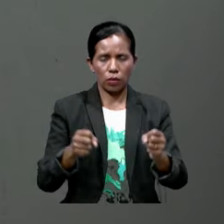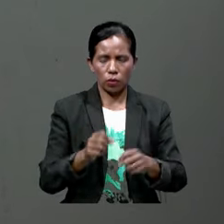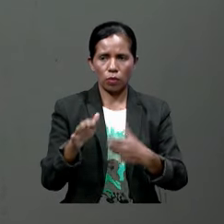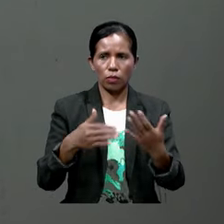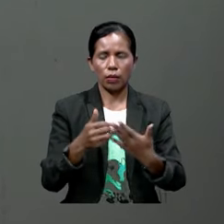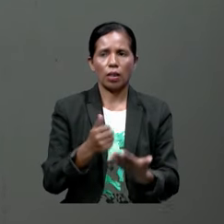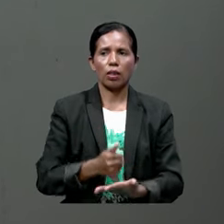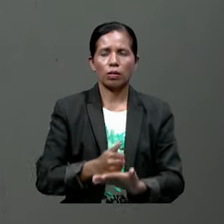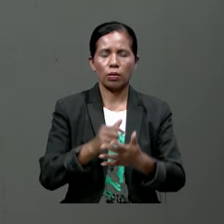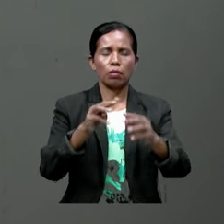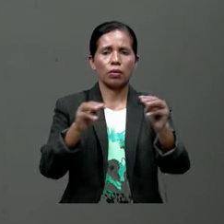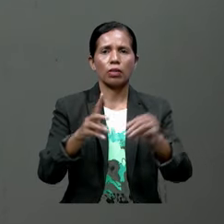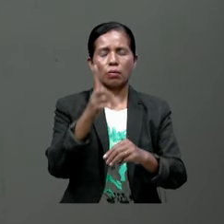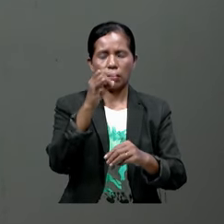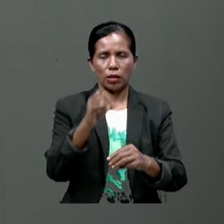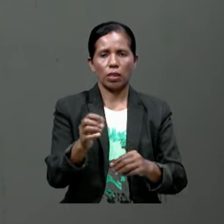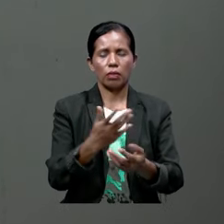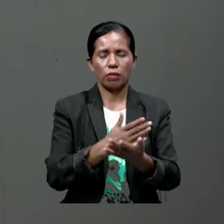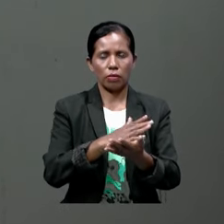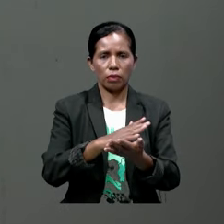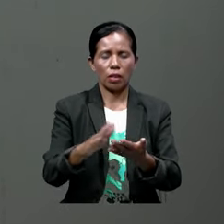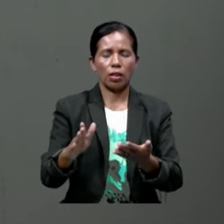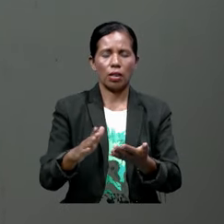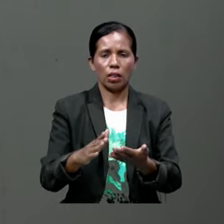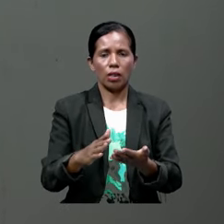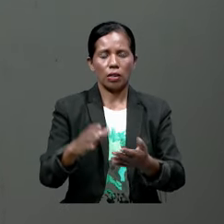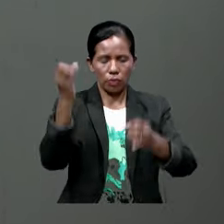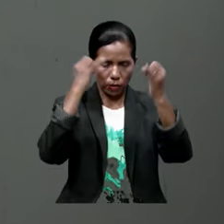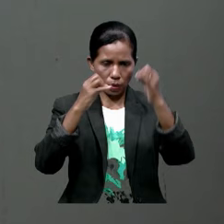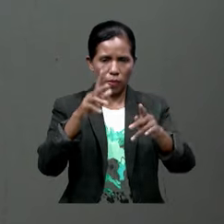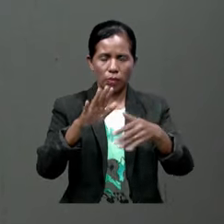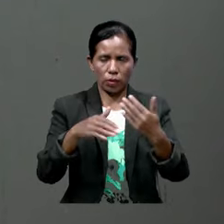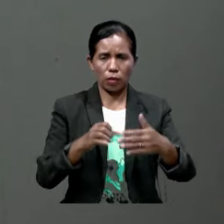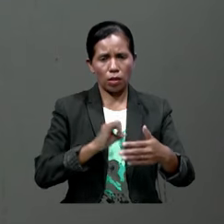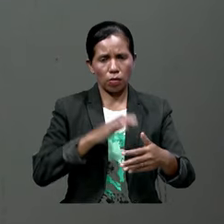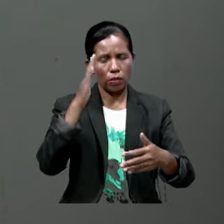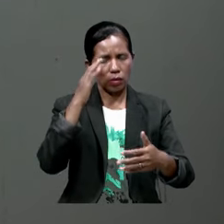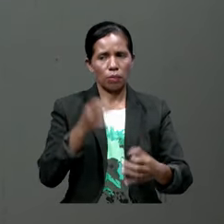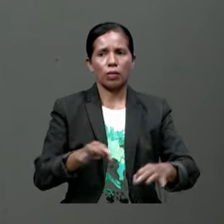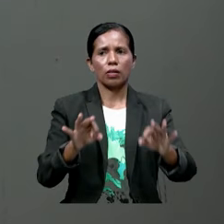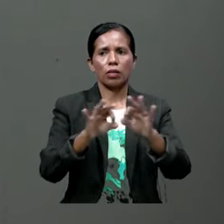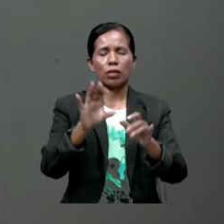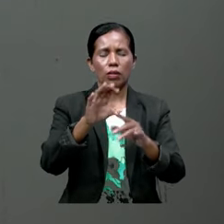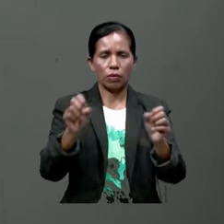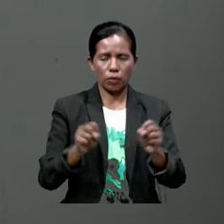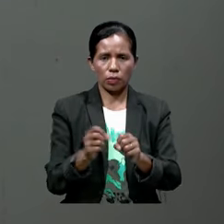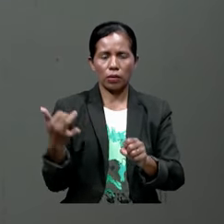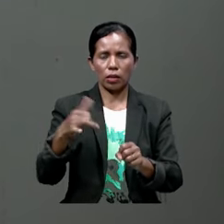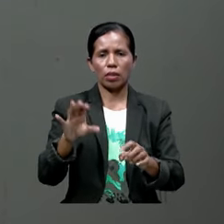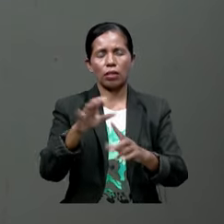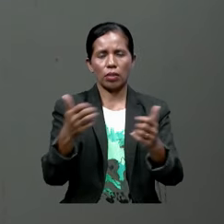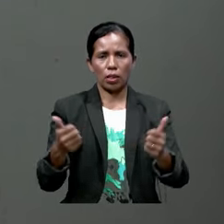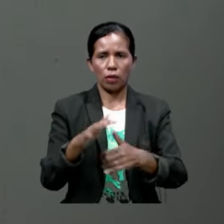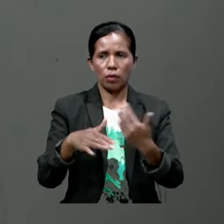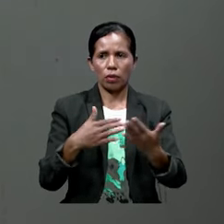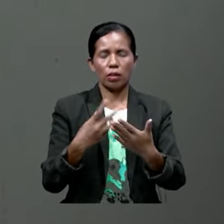ajuda municipal halo socialização vai ter na comunidade ser aí é uma ideia importante para se suco será se fiel desse era e não é mais vai